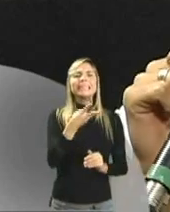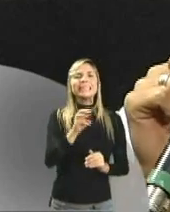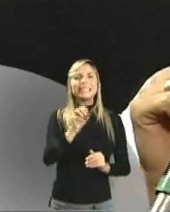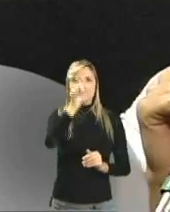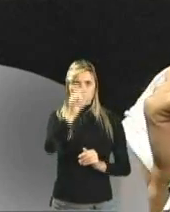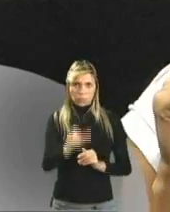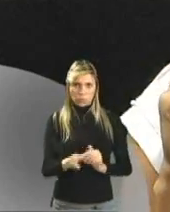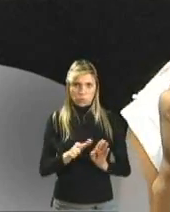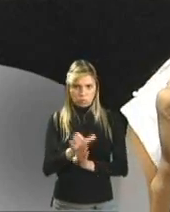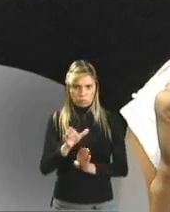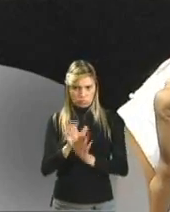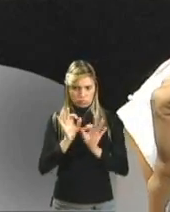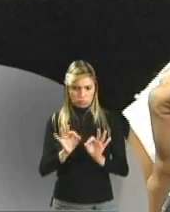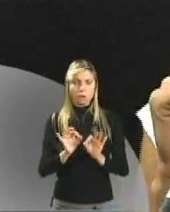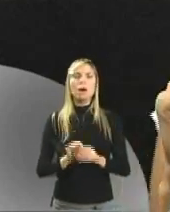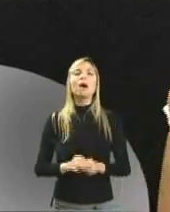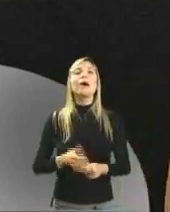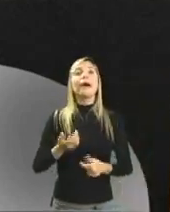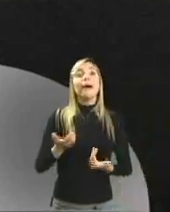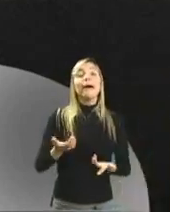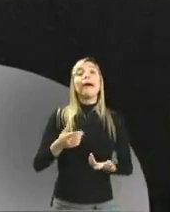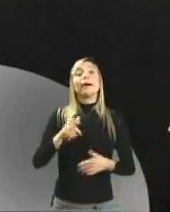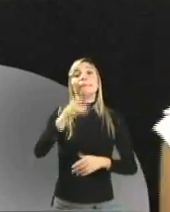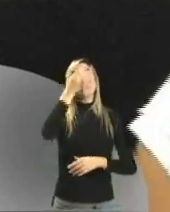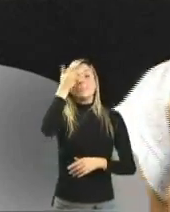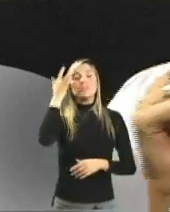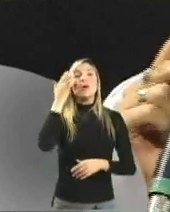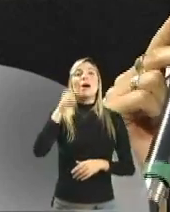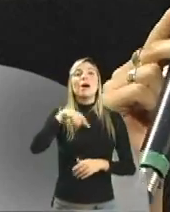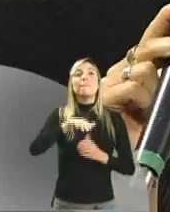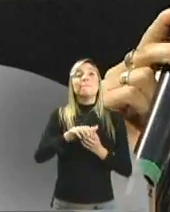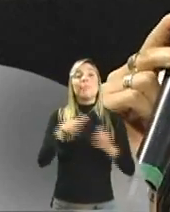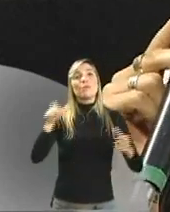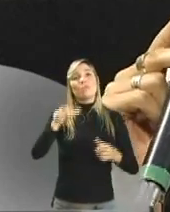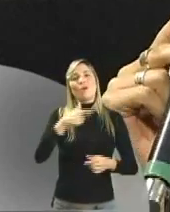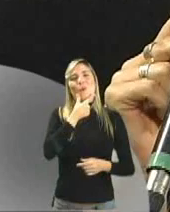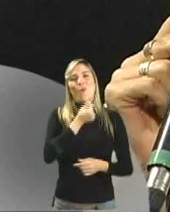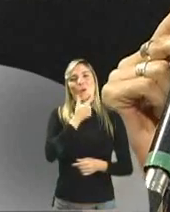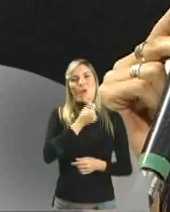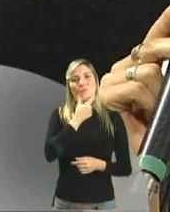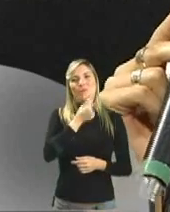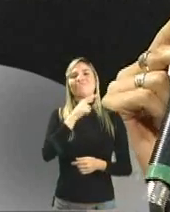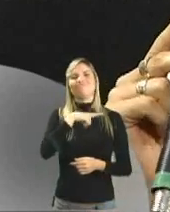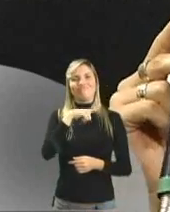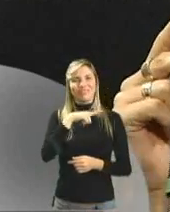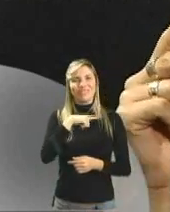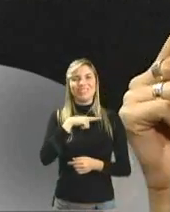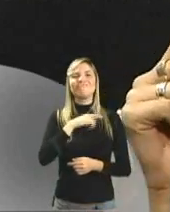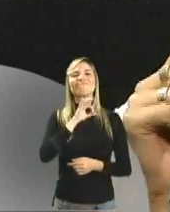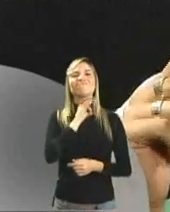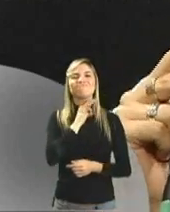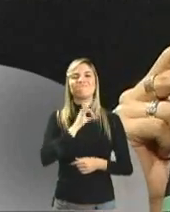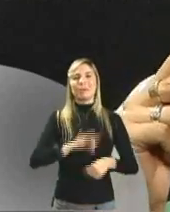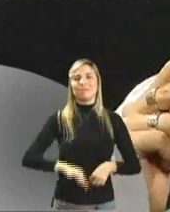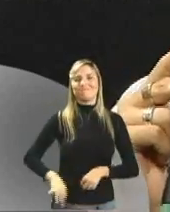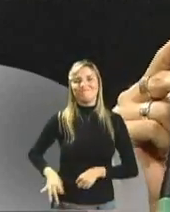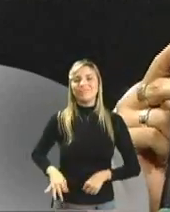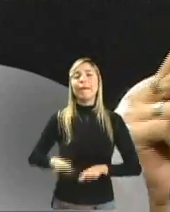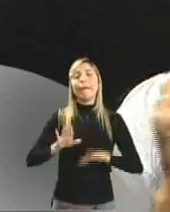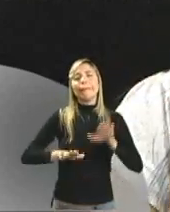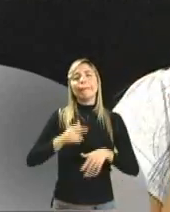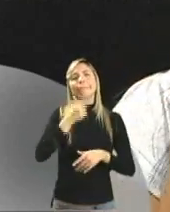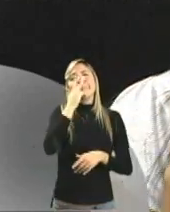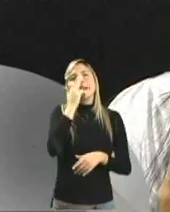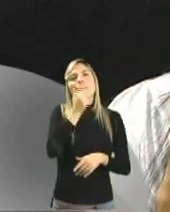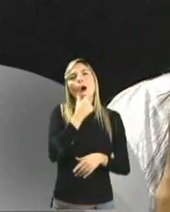pacientes, sendo que a maioria deles com caso de estomia é homens, devido às vezes não